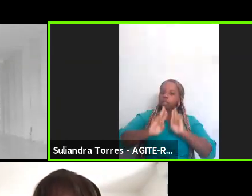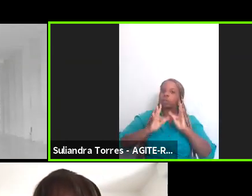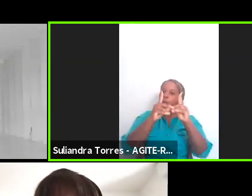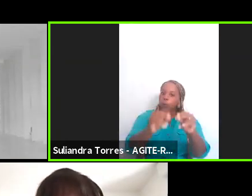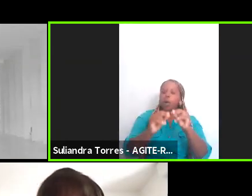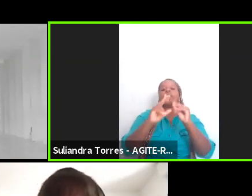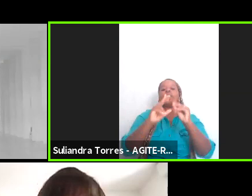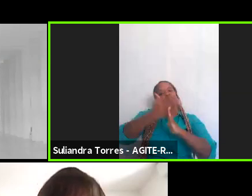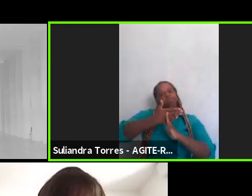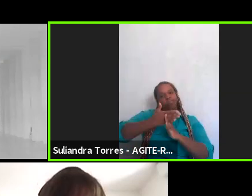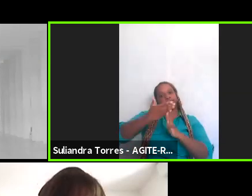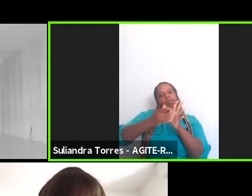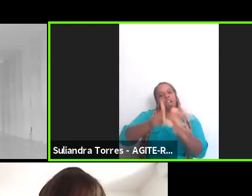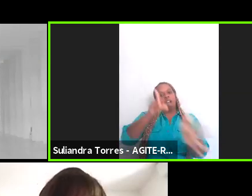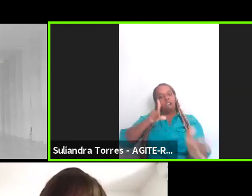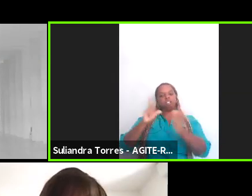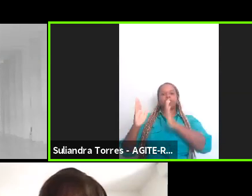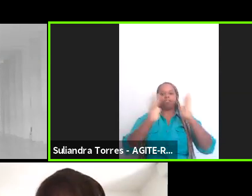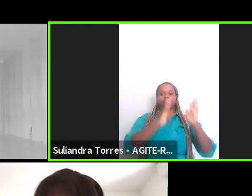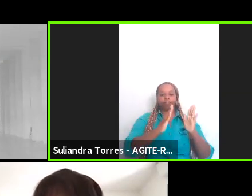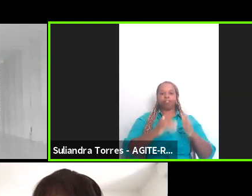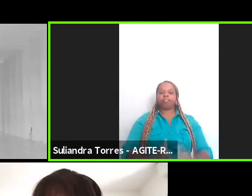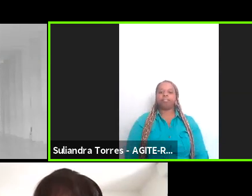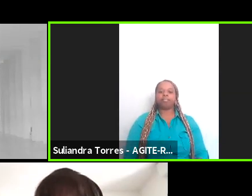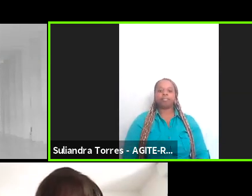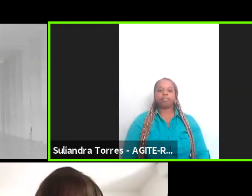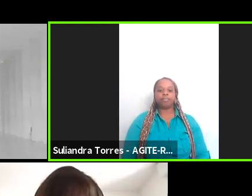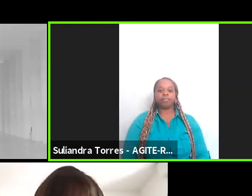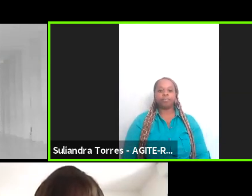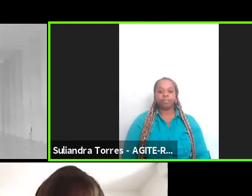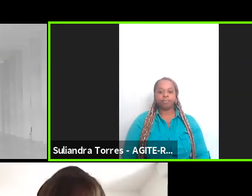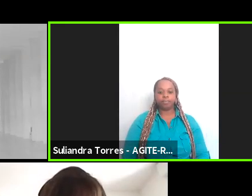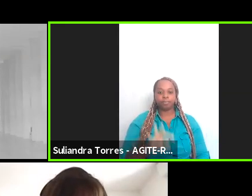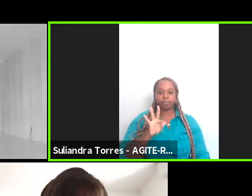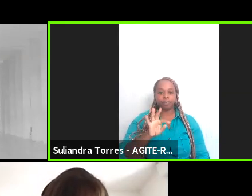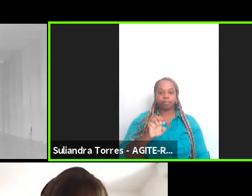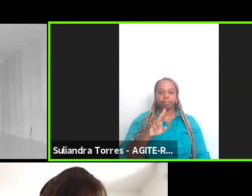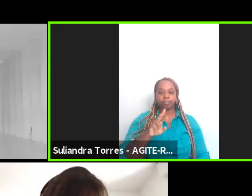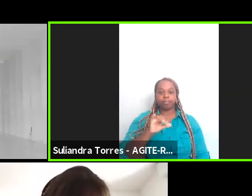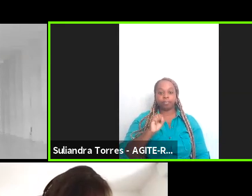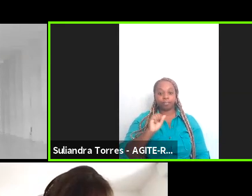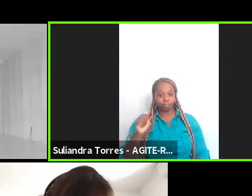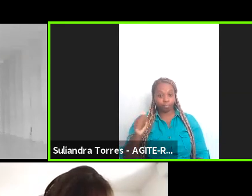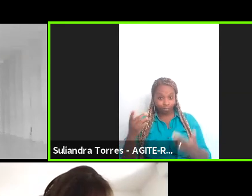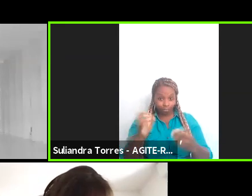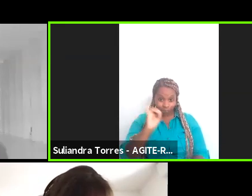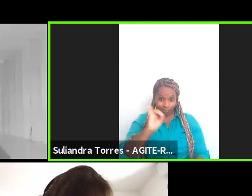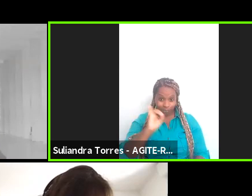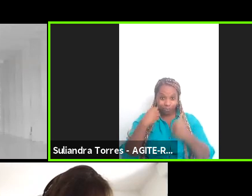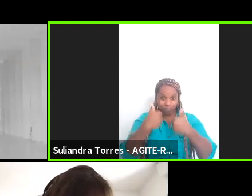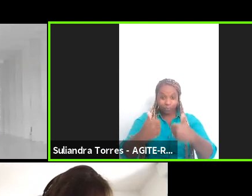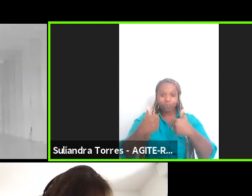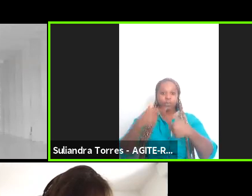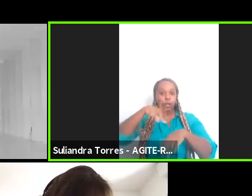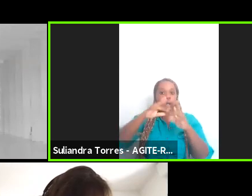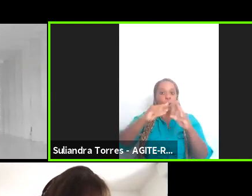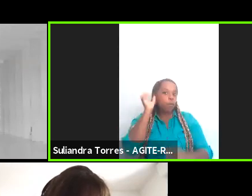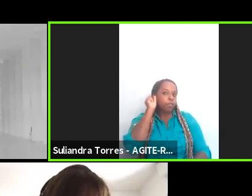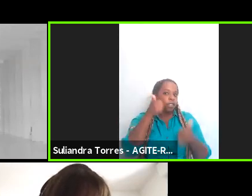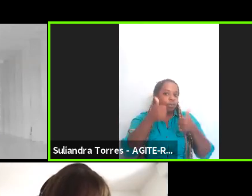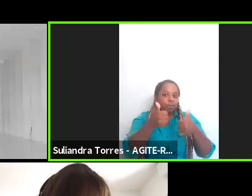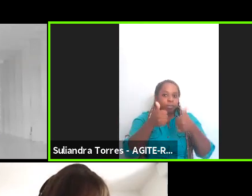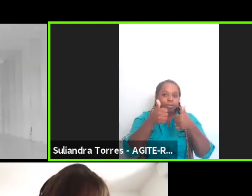intervalozinho antes da próxima sessão. Ok? Tereza? Oi. Estou aqui, todo mundo me ouvindo?